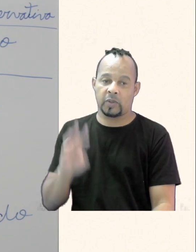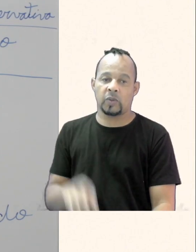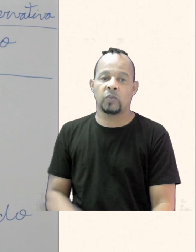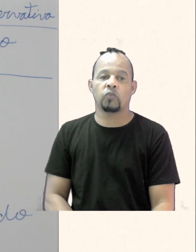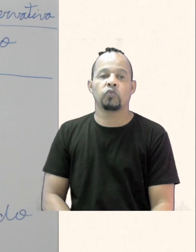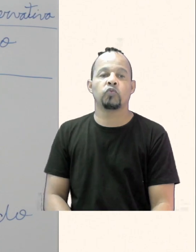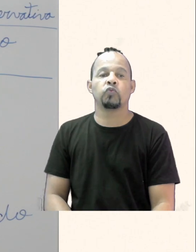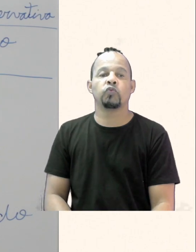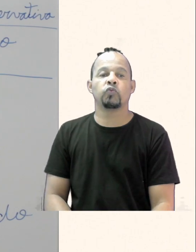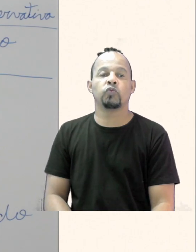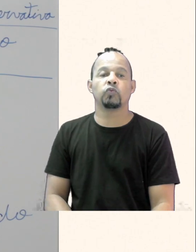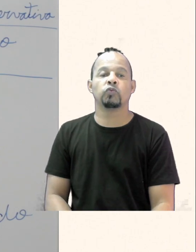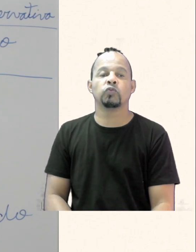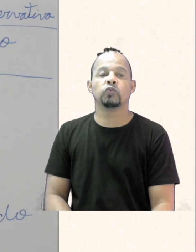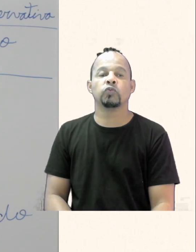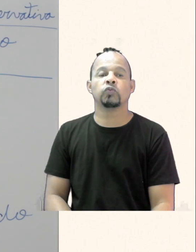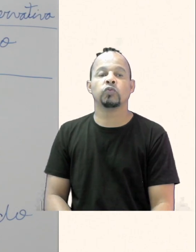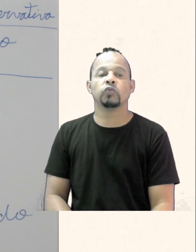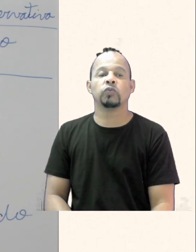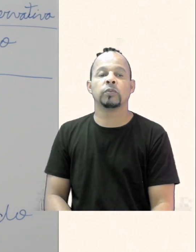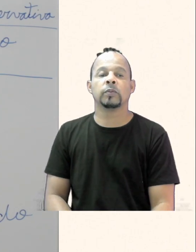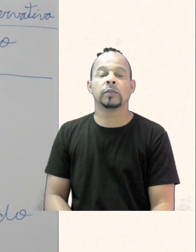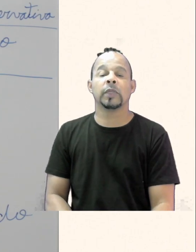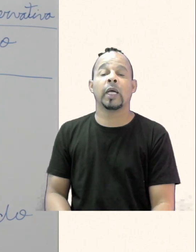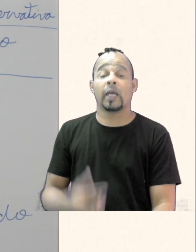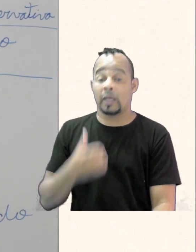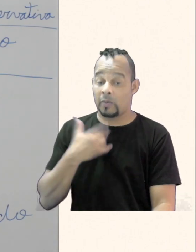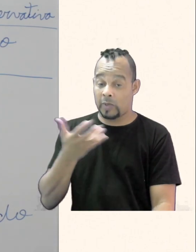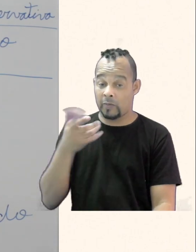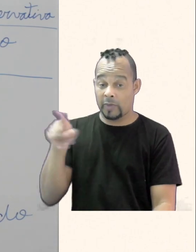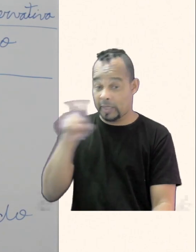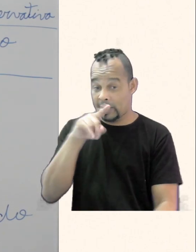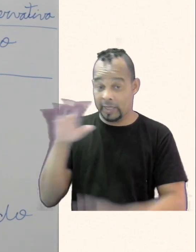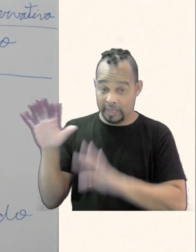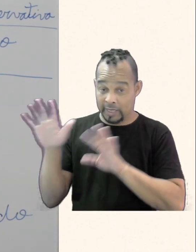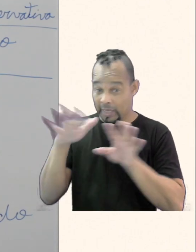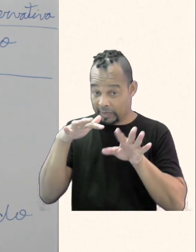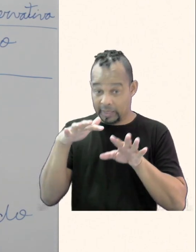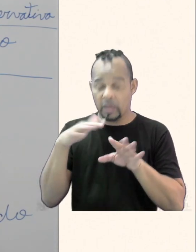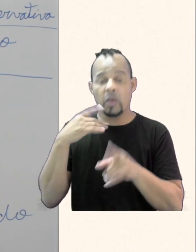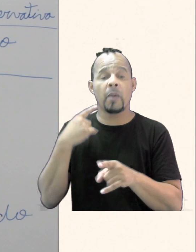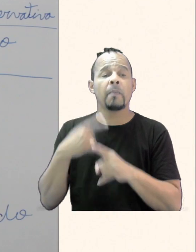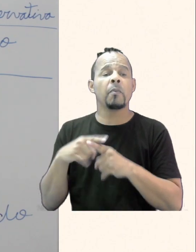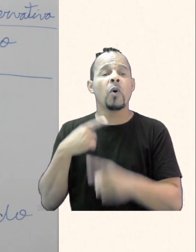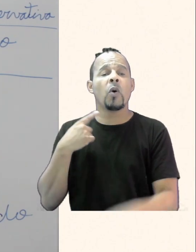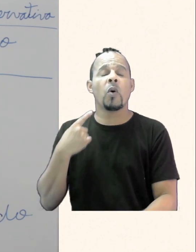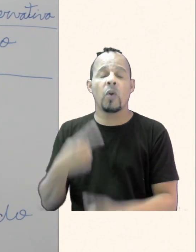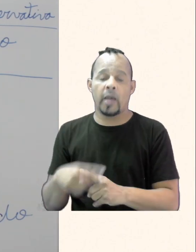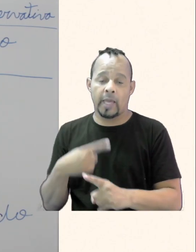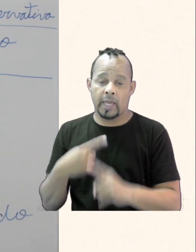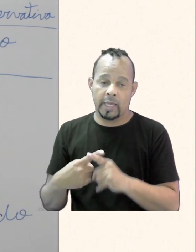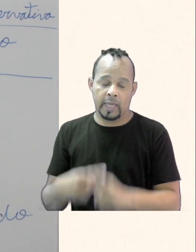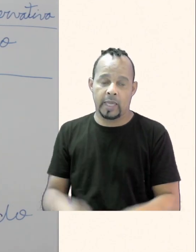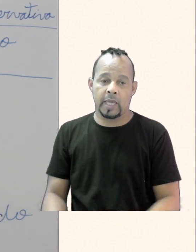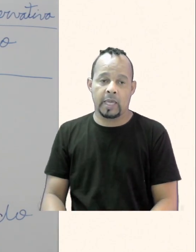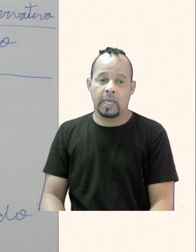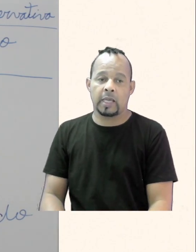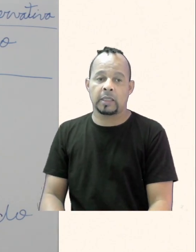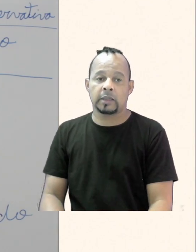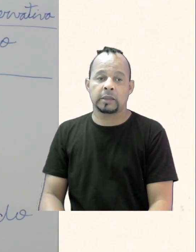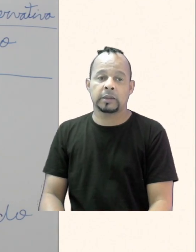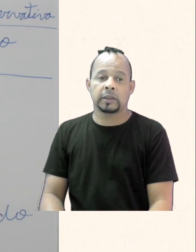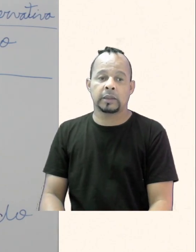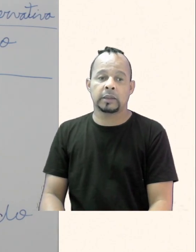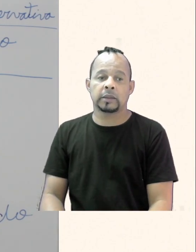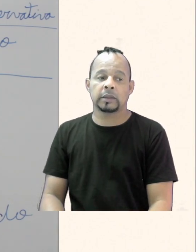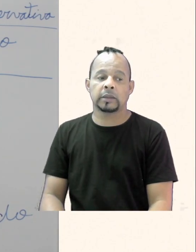Por que eu vim chamar a atenção disso? Né? Porque eu me lembrei de falar um último detalhe, que é o seguinte: o que eu